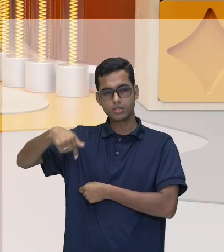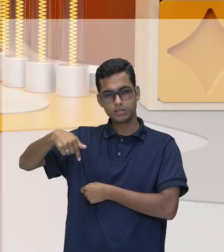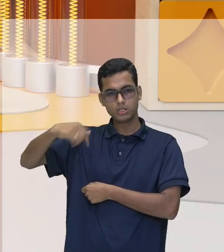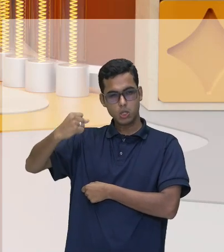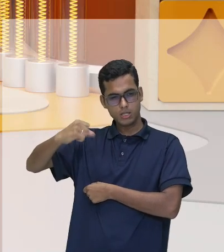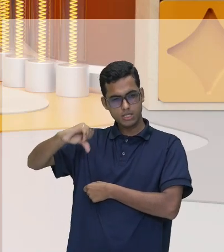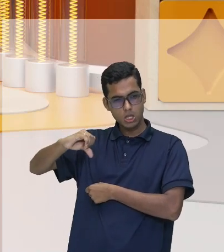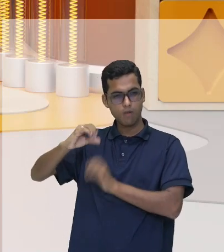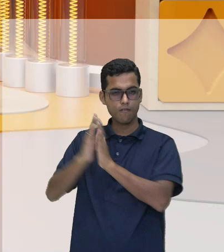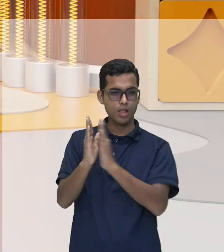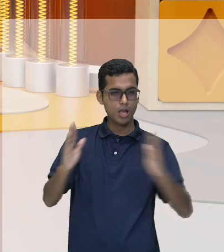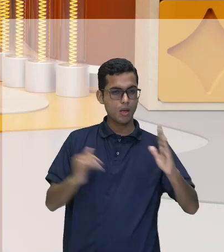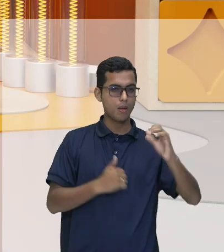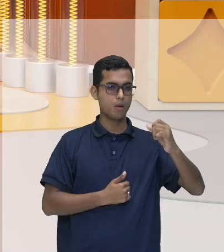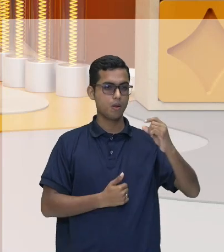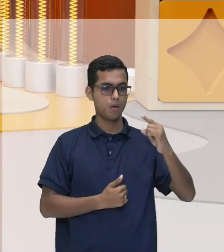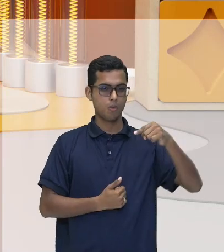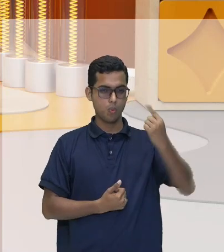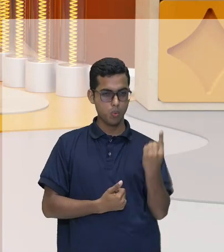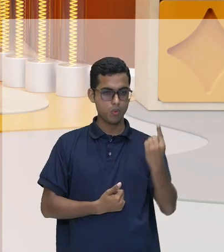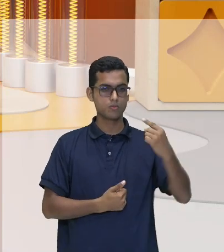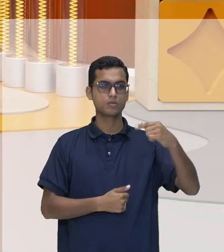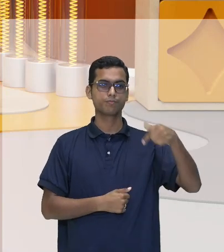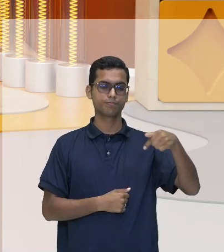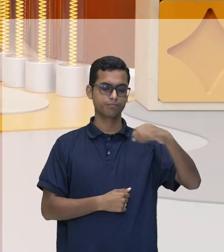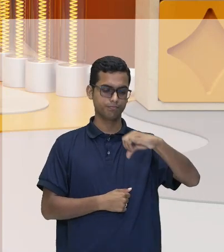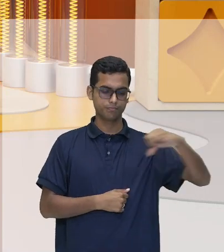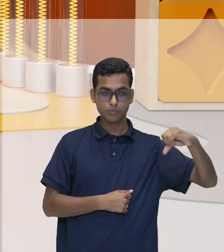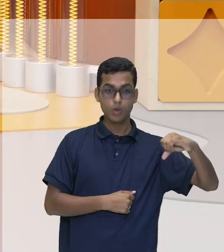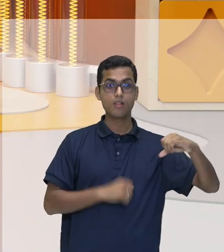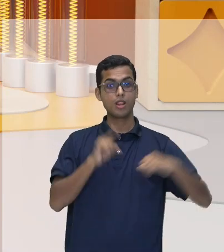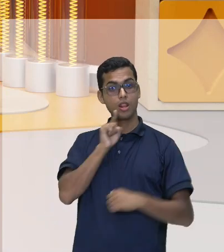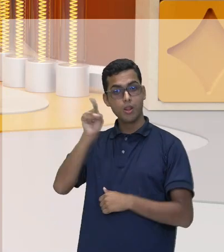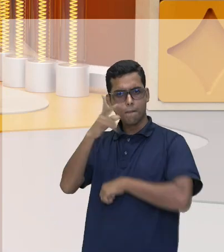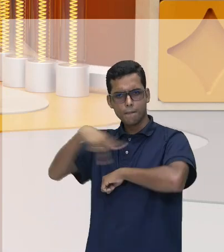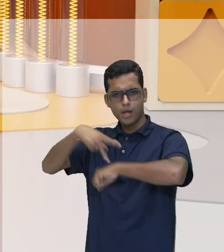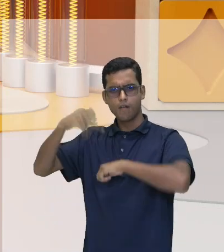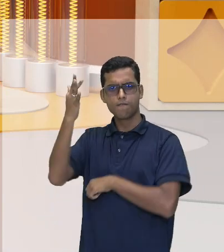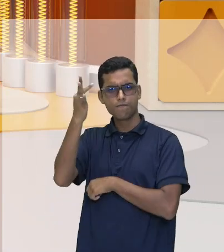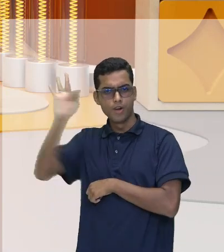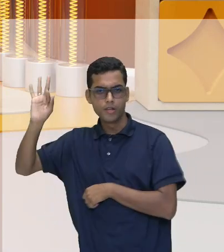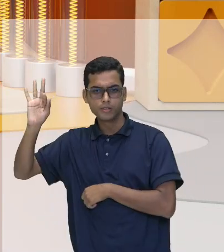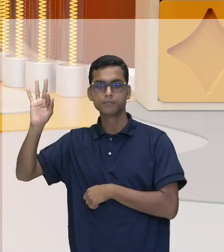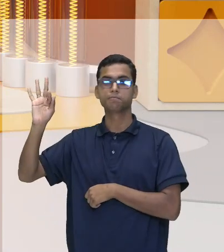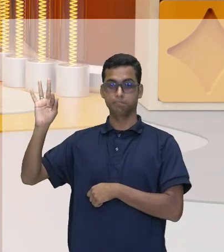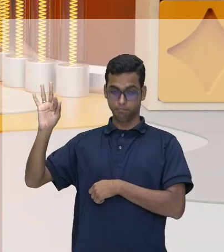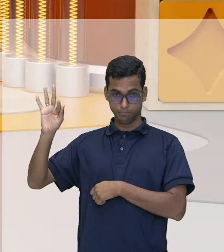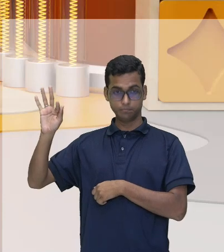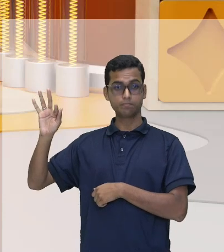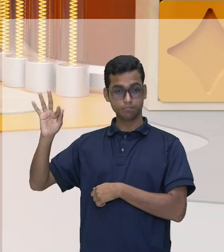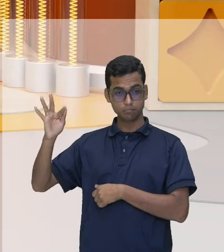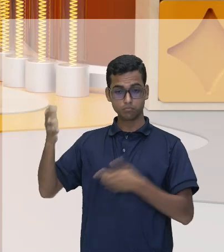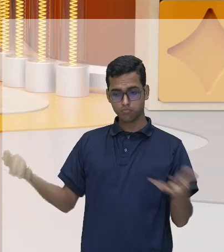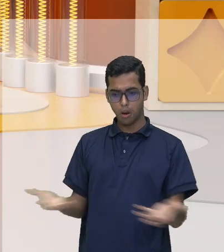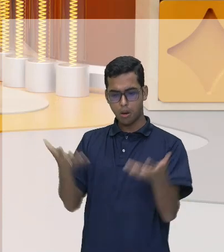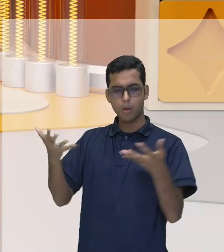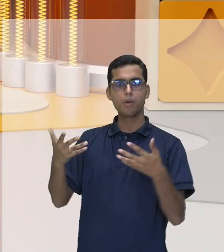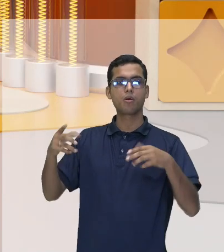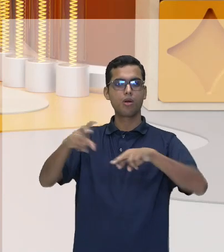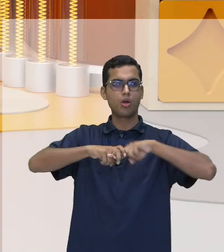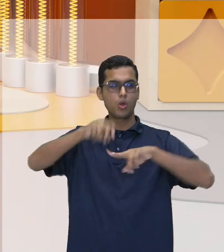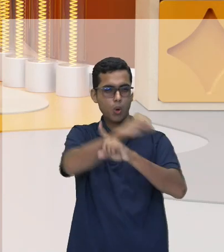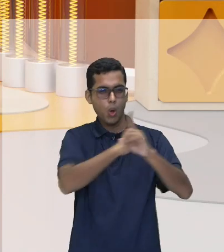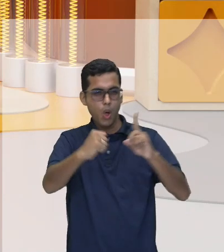pela indulgência. Então, as pessoas iam lá, confessavam seus pecados, e em vez de receberem alguma penitência para rezar, alguma coisa